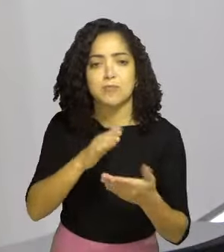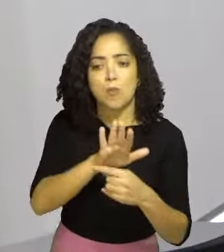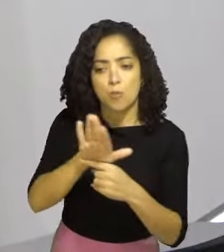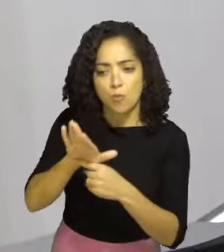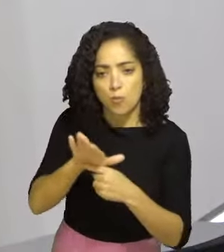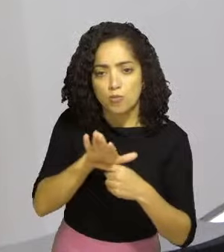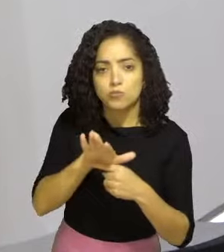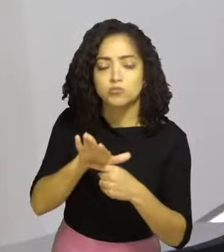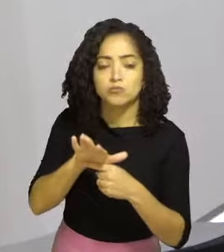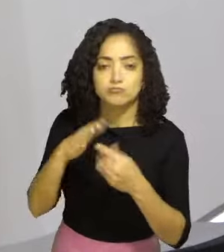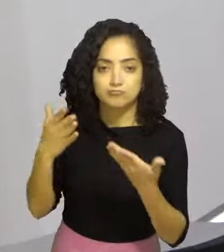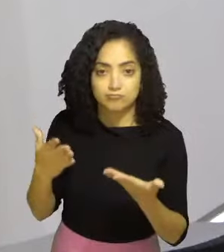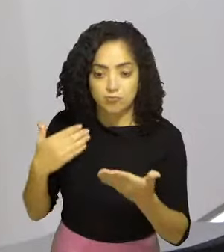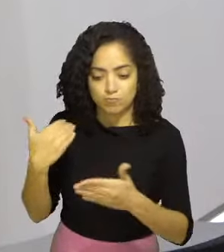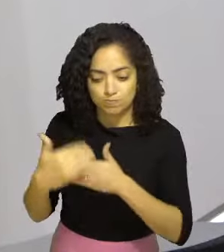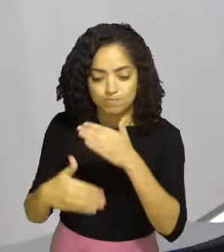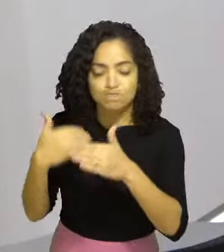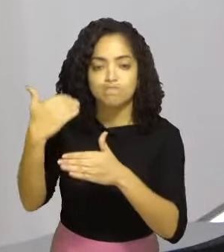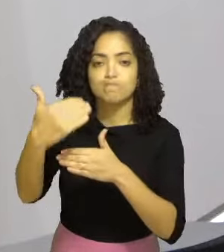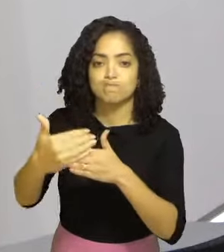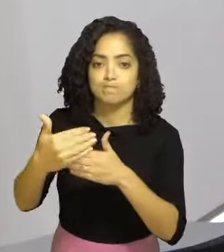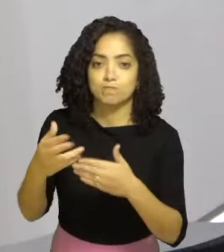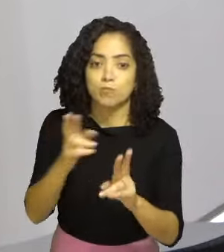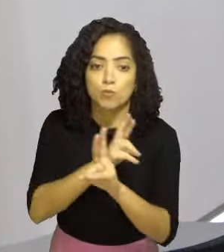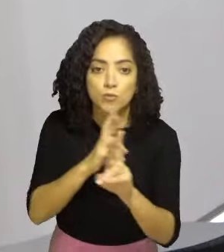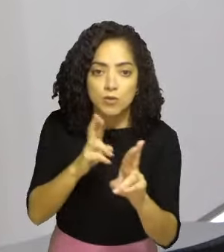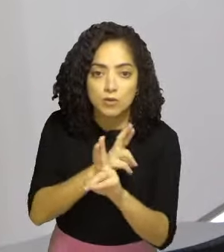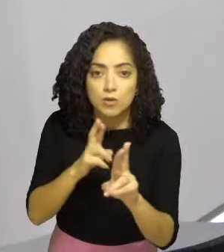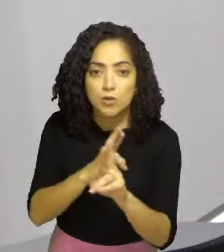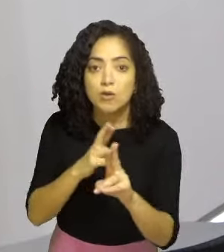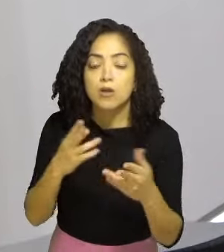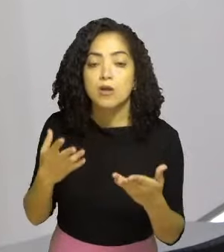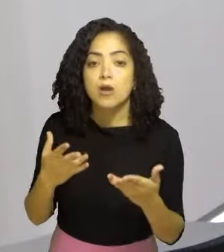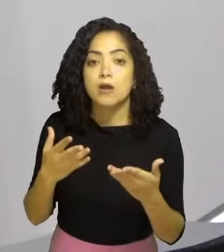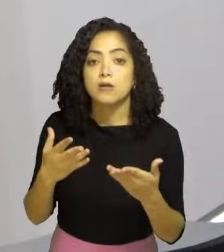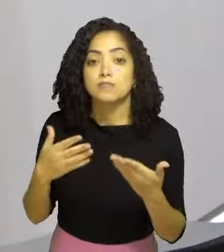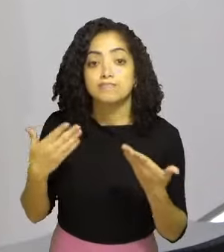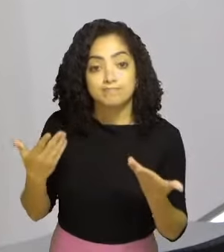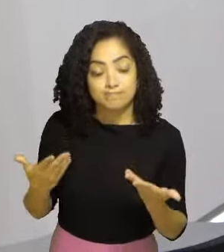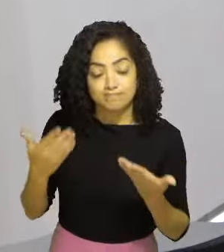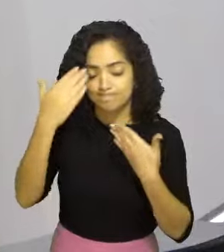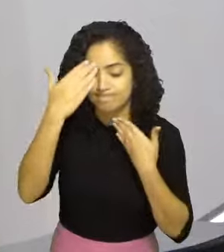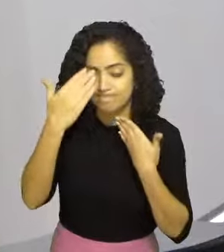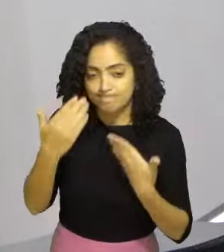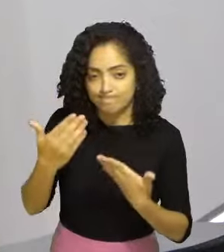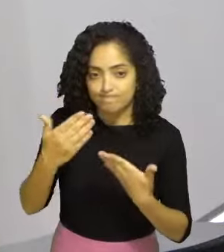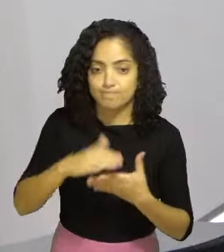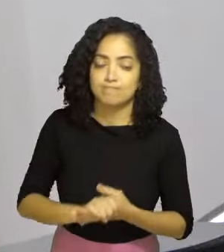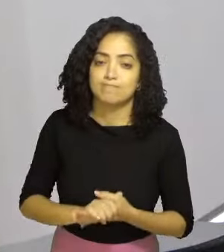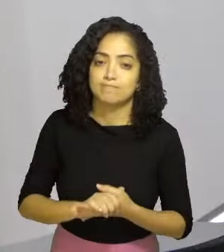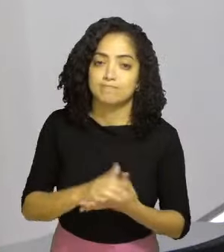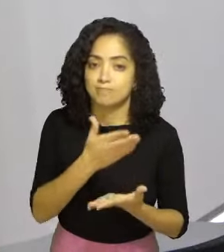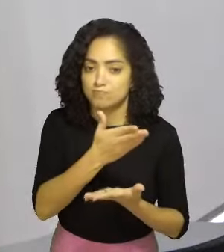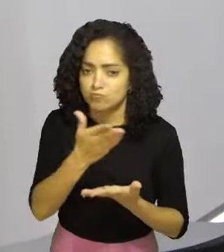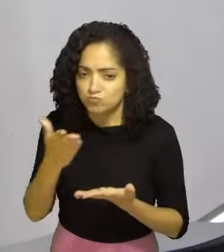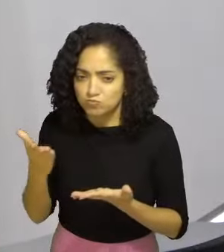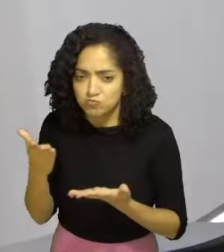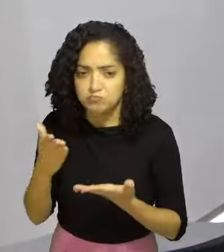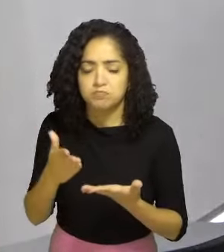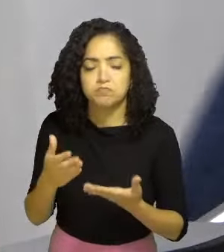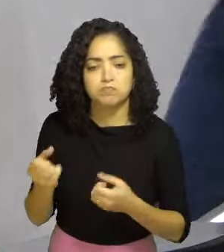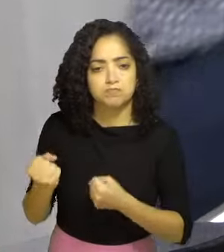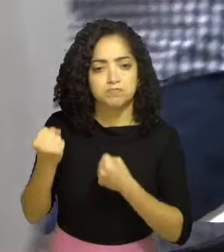país, contribuindo com o progresso, contribuindo com as relações sociais. Então, só tenho a agradecer. Vocês são ousadas, vocês são